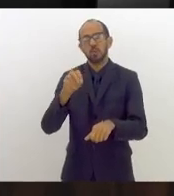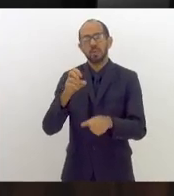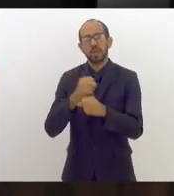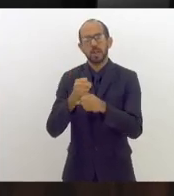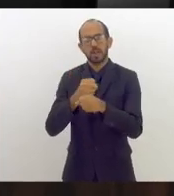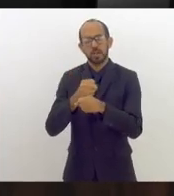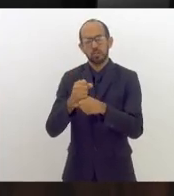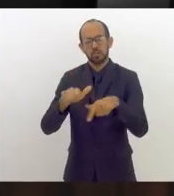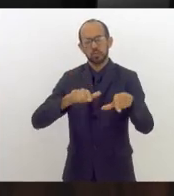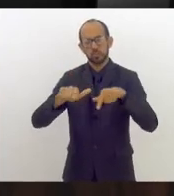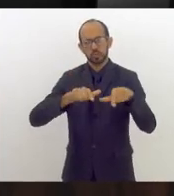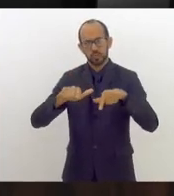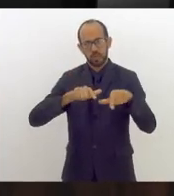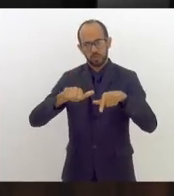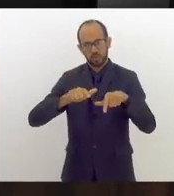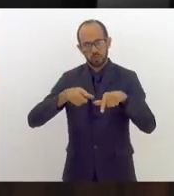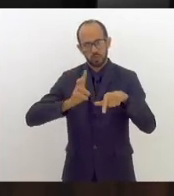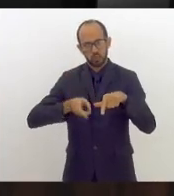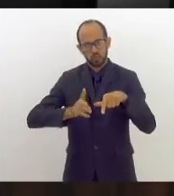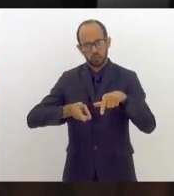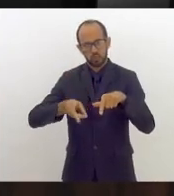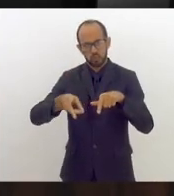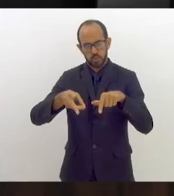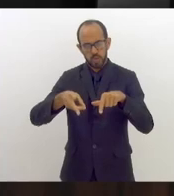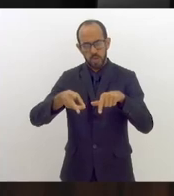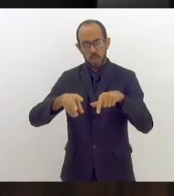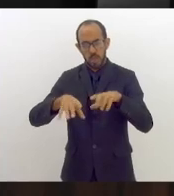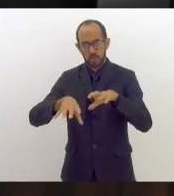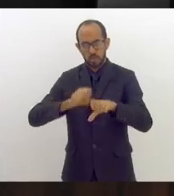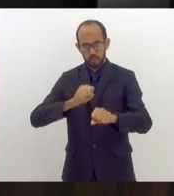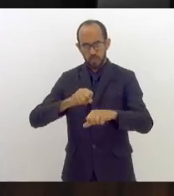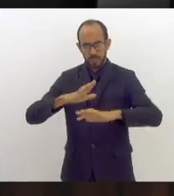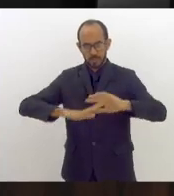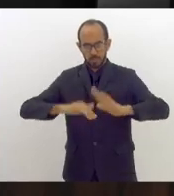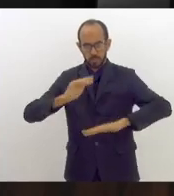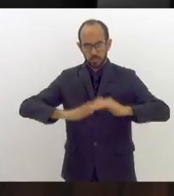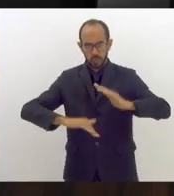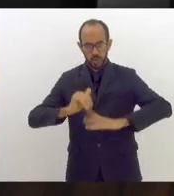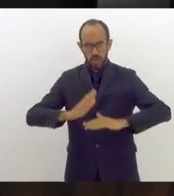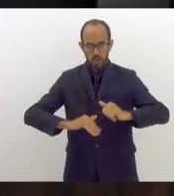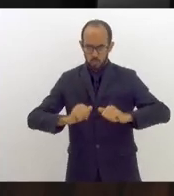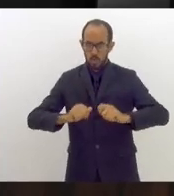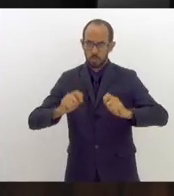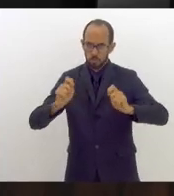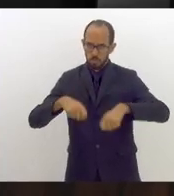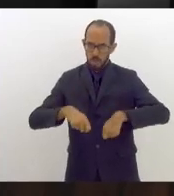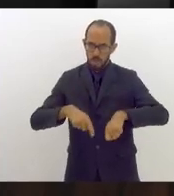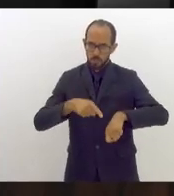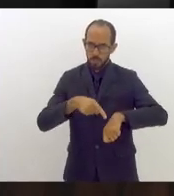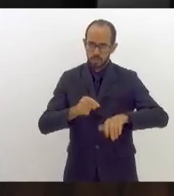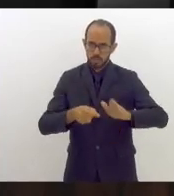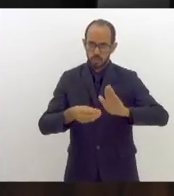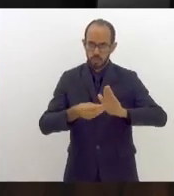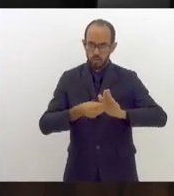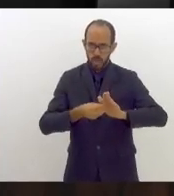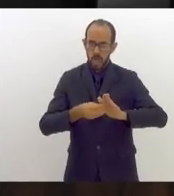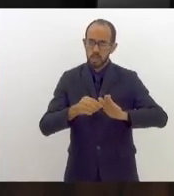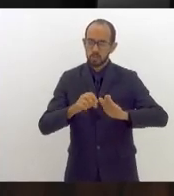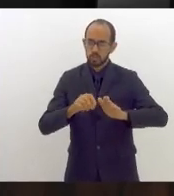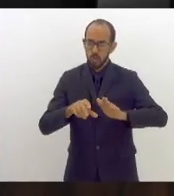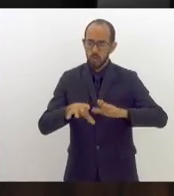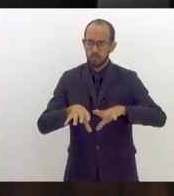serviço castlense em sua formação profissional podem ser relevadas além de graduação